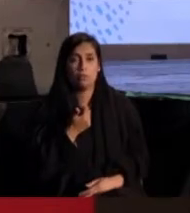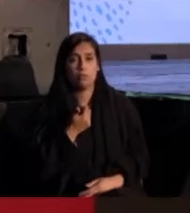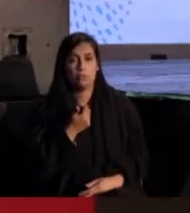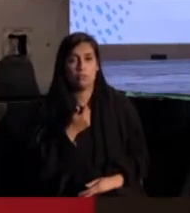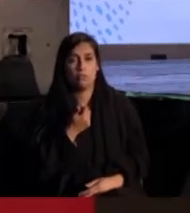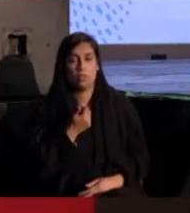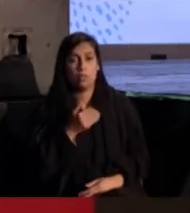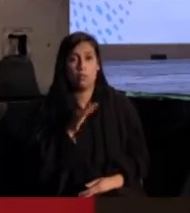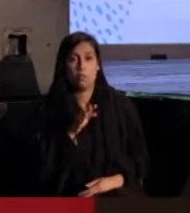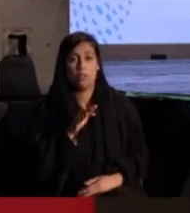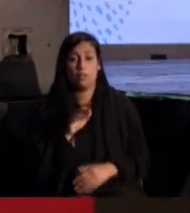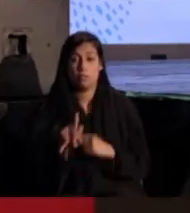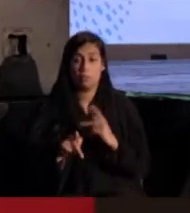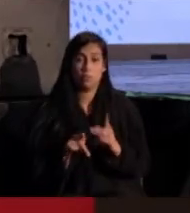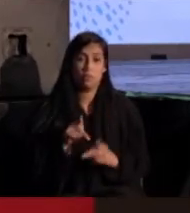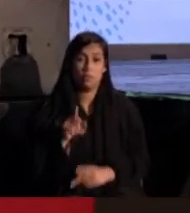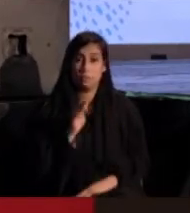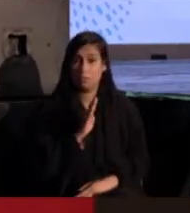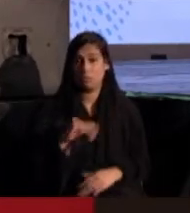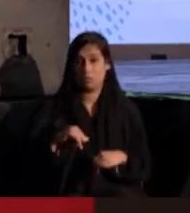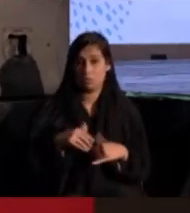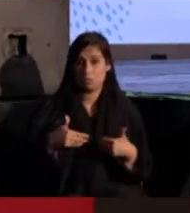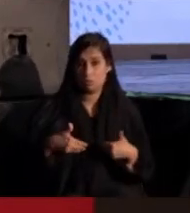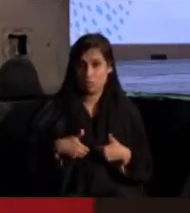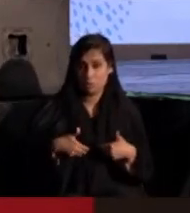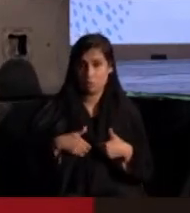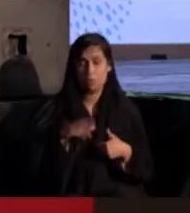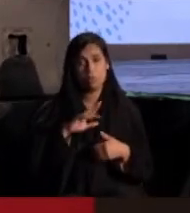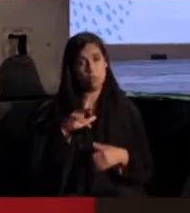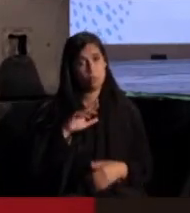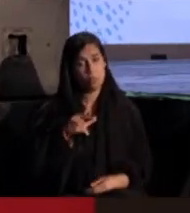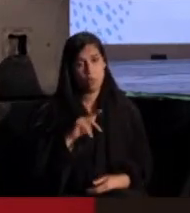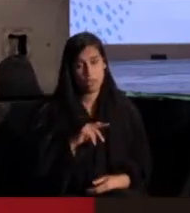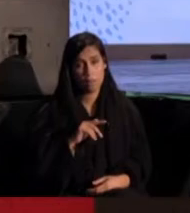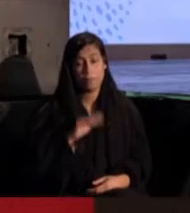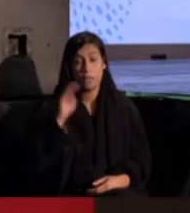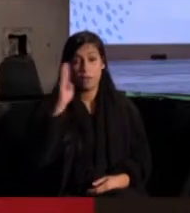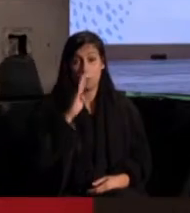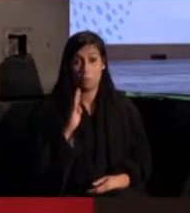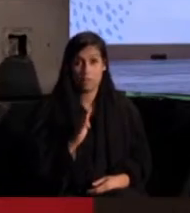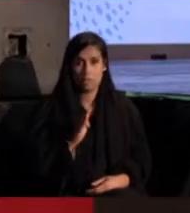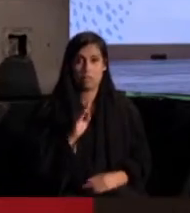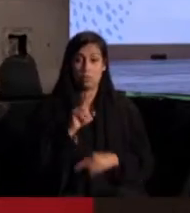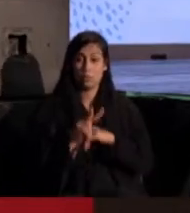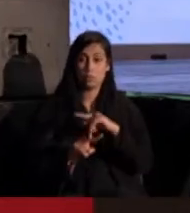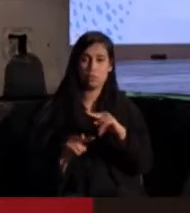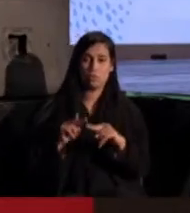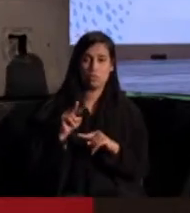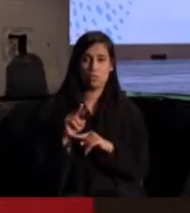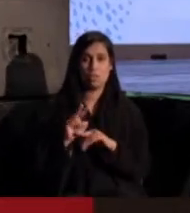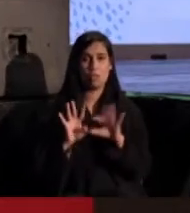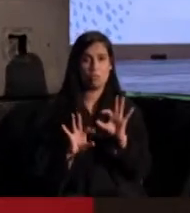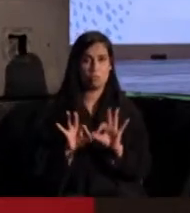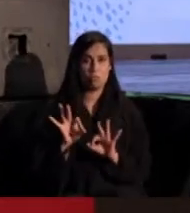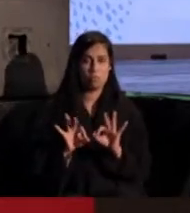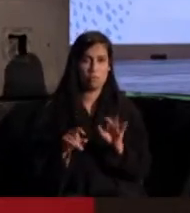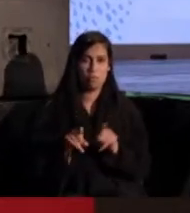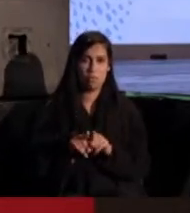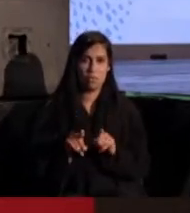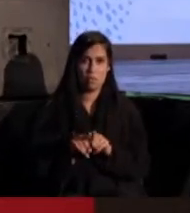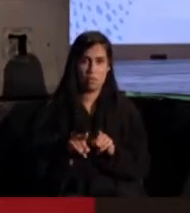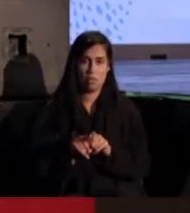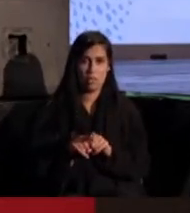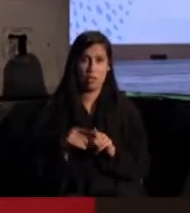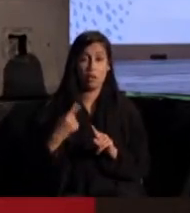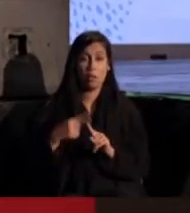o impacto ambiental em outros países e reduzir a concorrência pelo mesmo solo entre humanos e